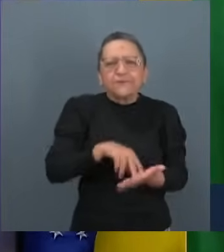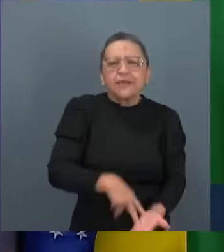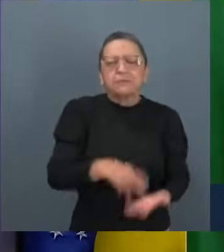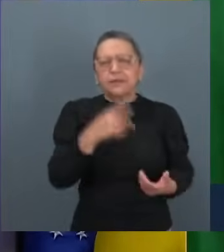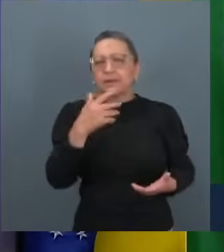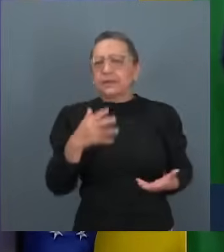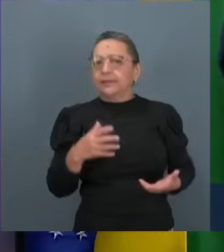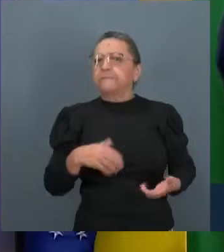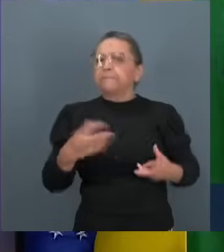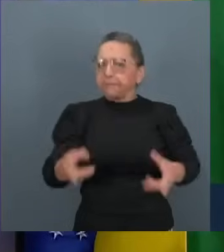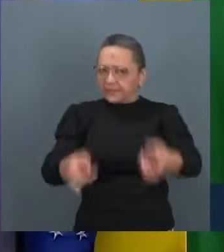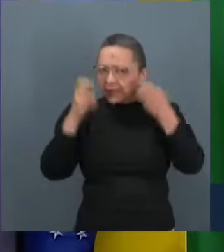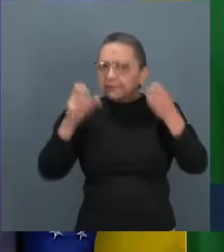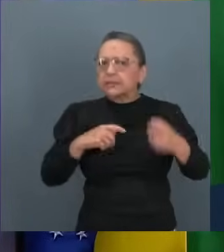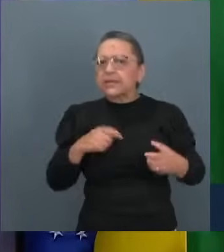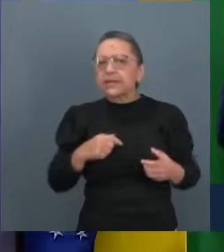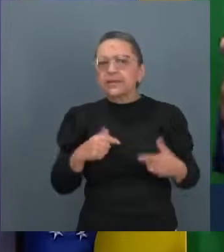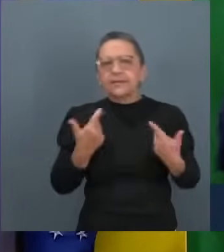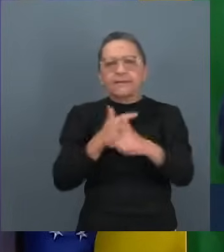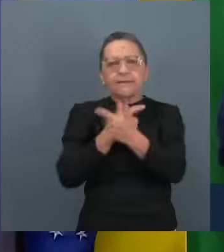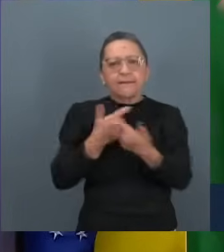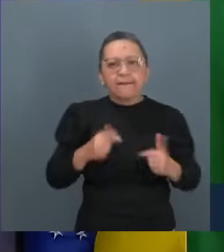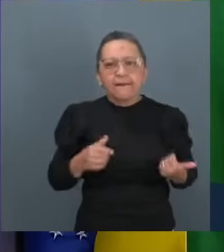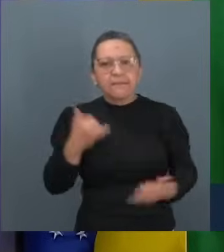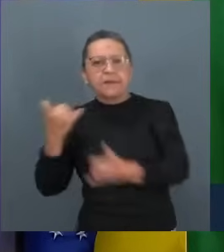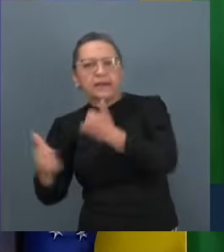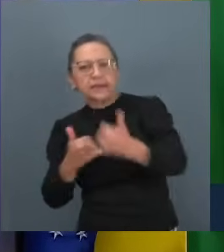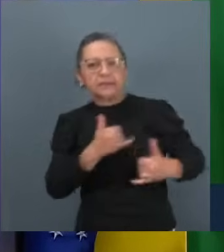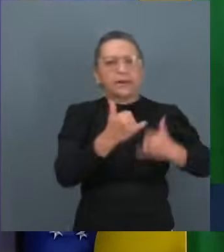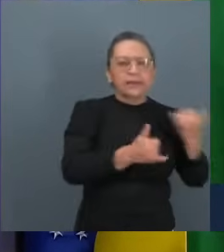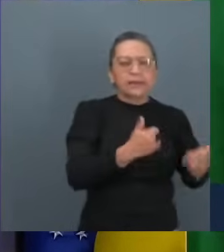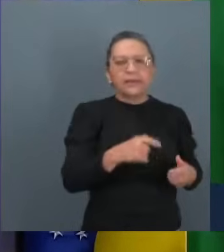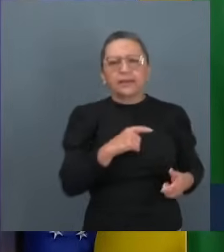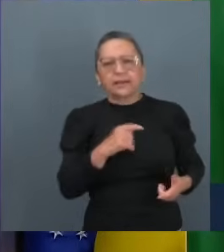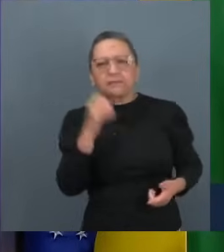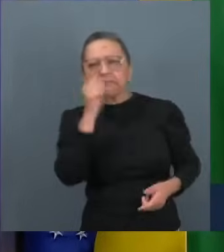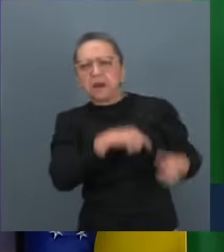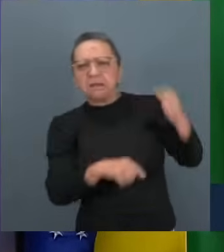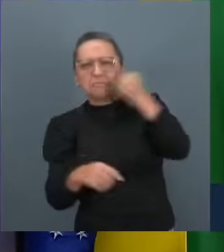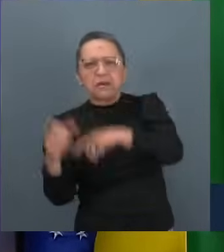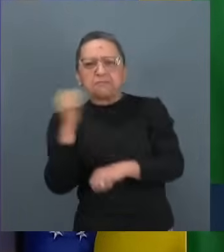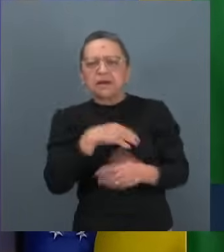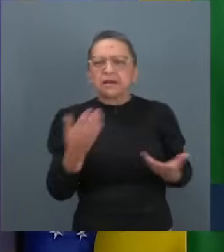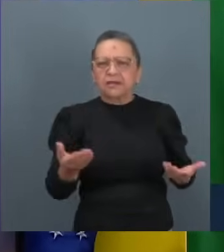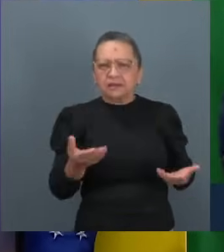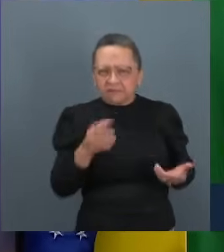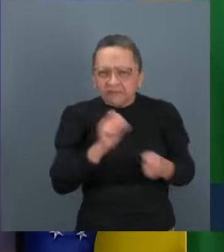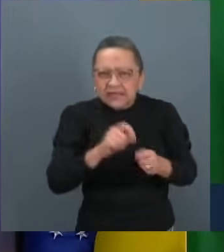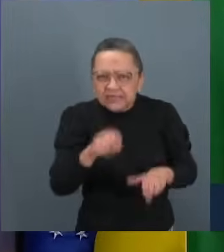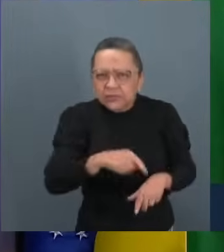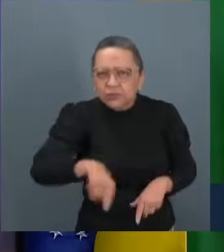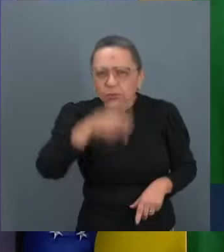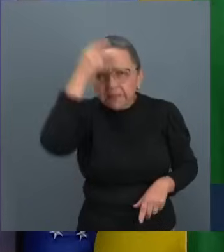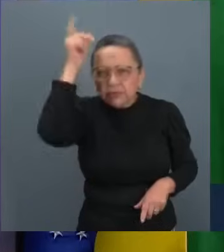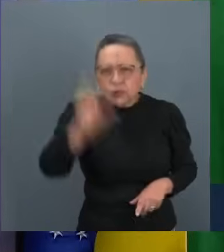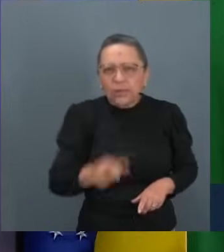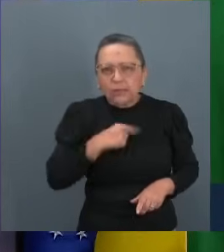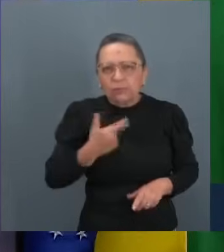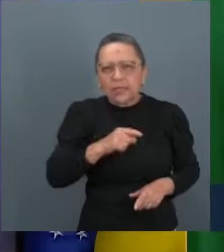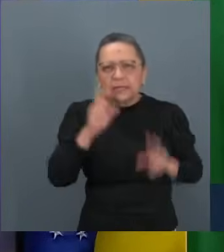lado e de outro. Gracinha com abusador. Se faz gracinha com abusador.